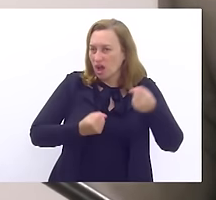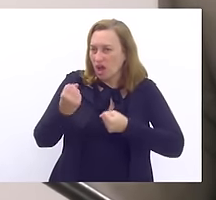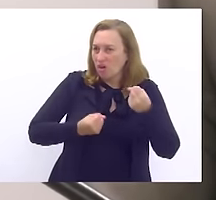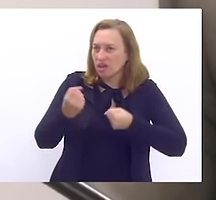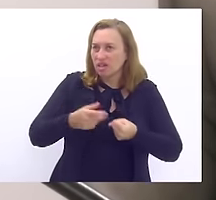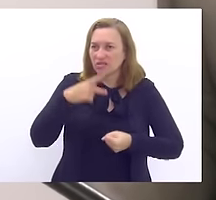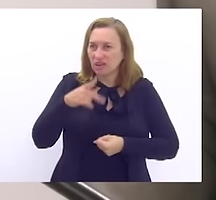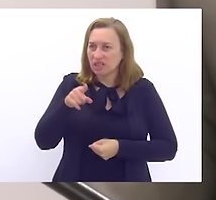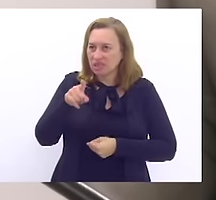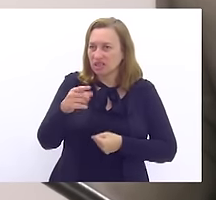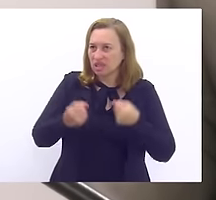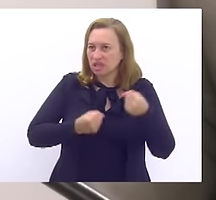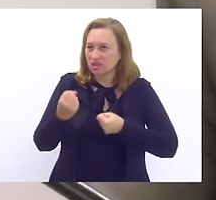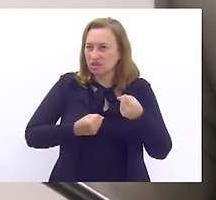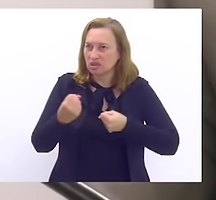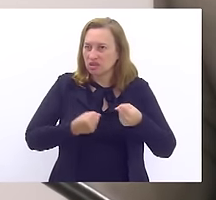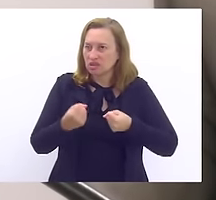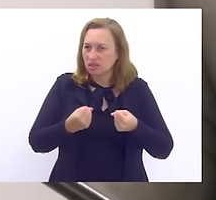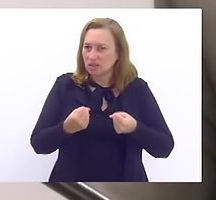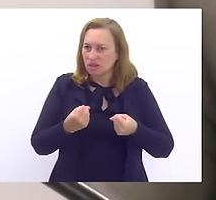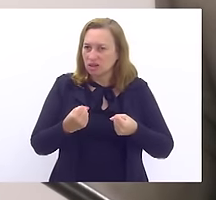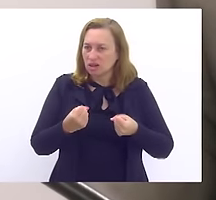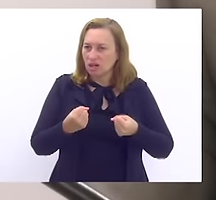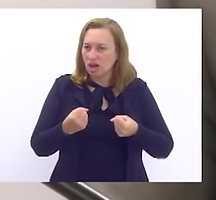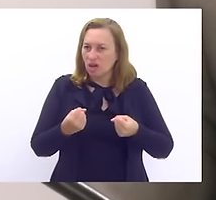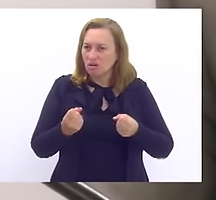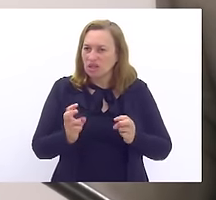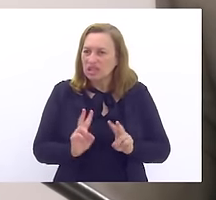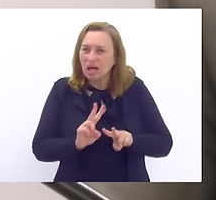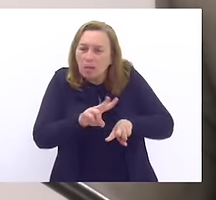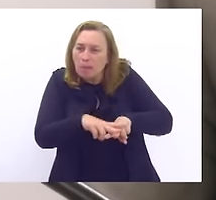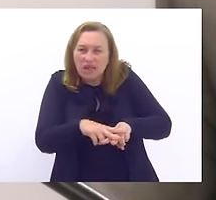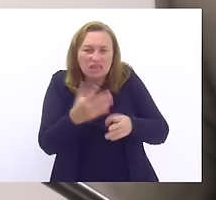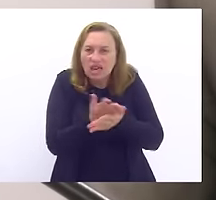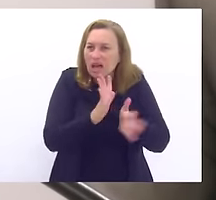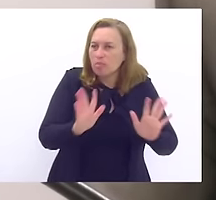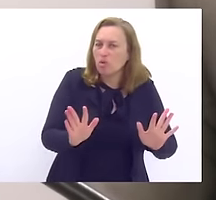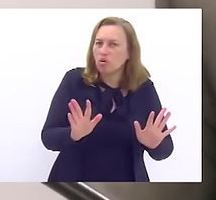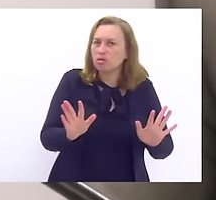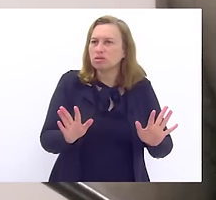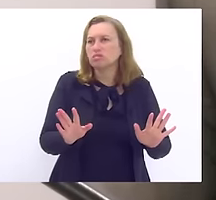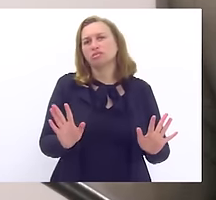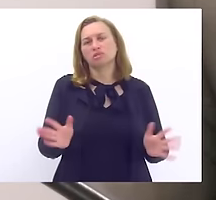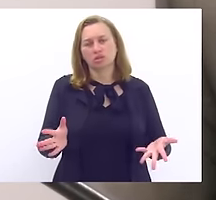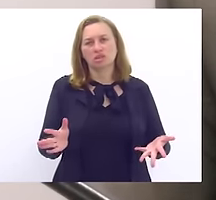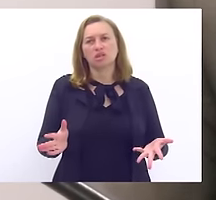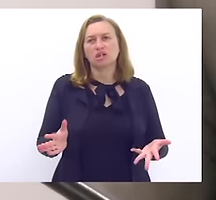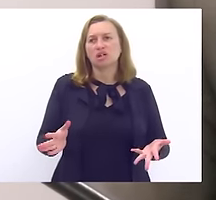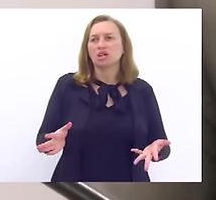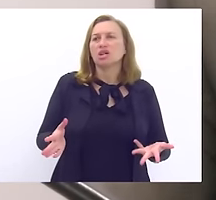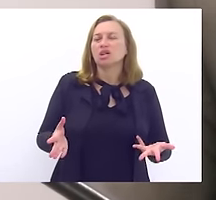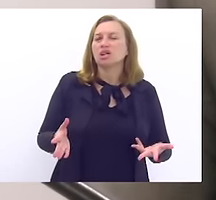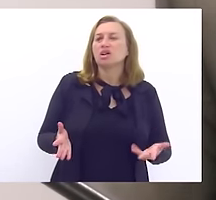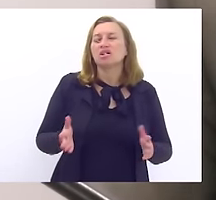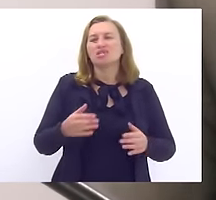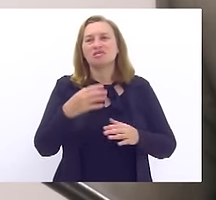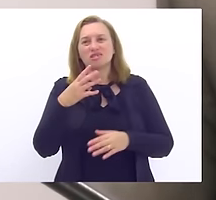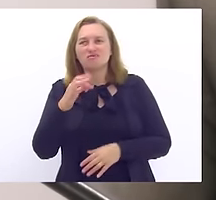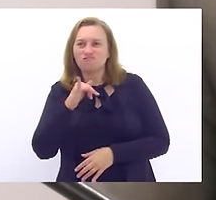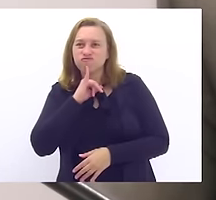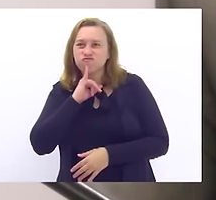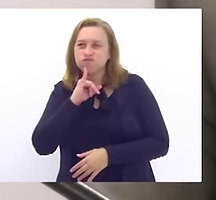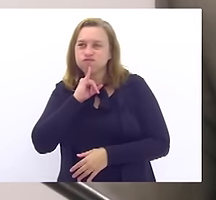isso aqui é lotada tá preso e acabou e sai levando essa é a realidade hoje que a população vive mas infelizmente os empresários